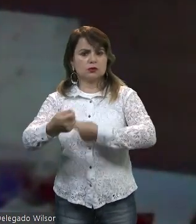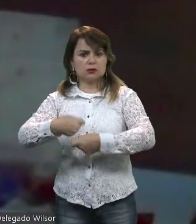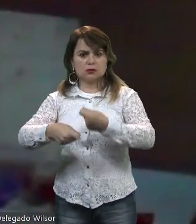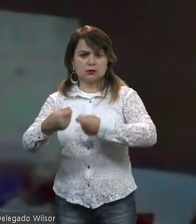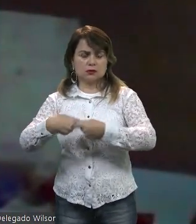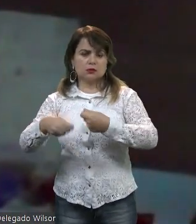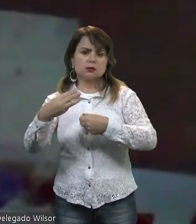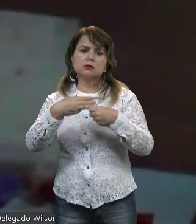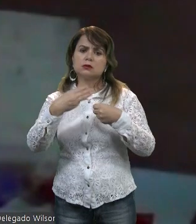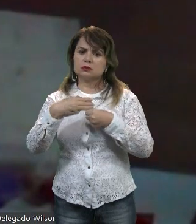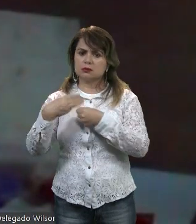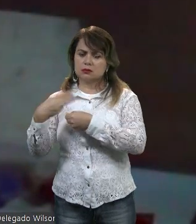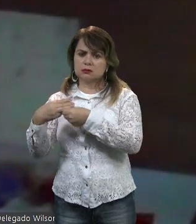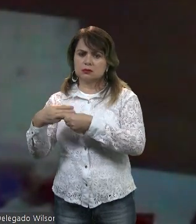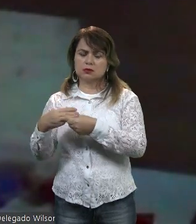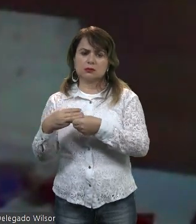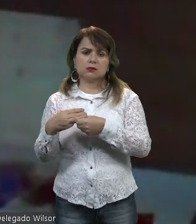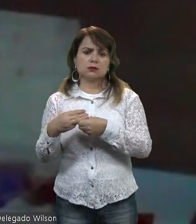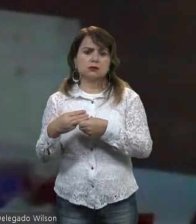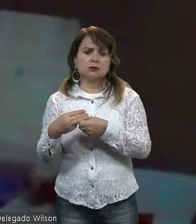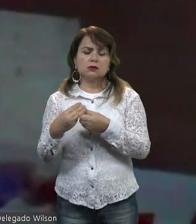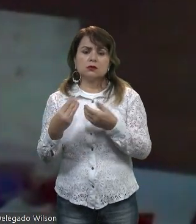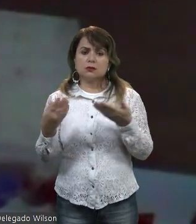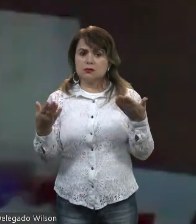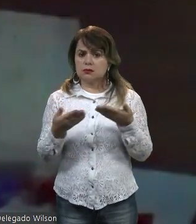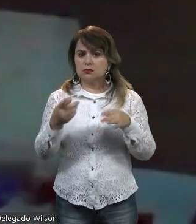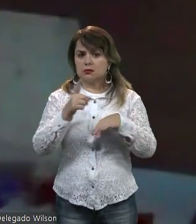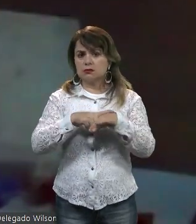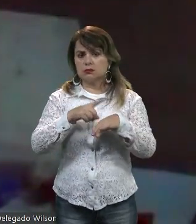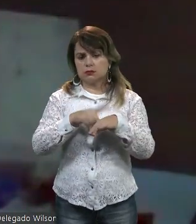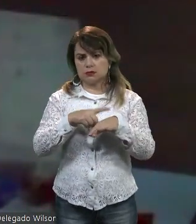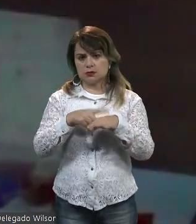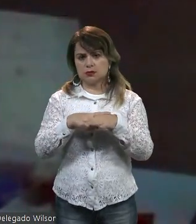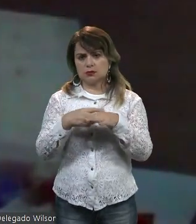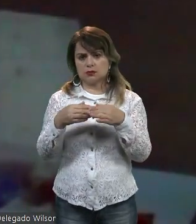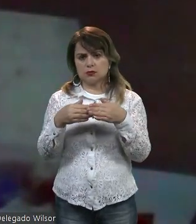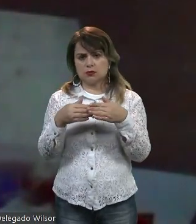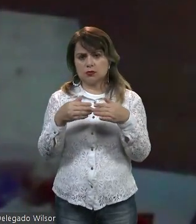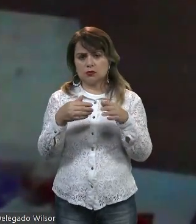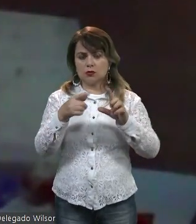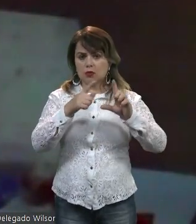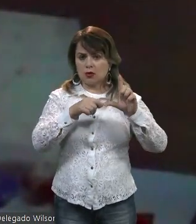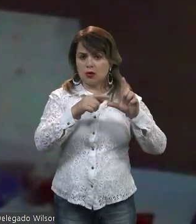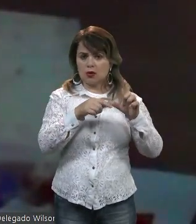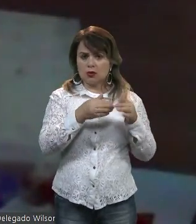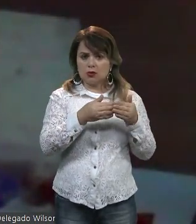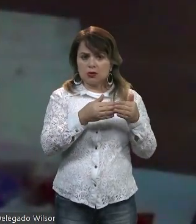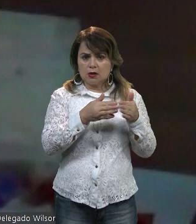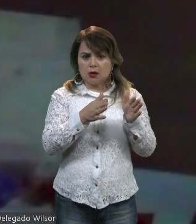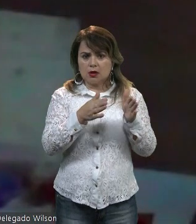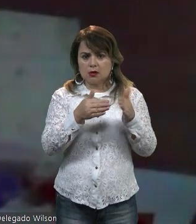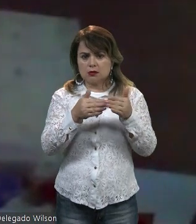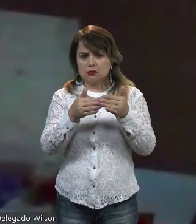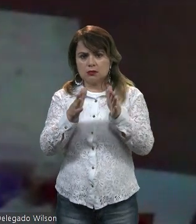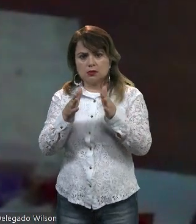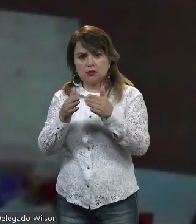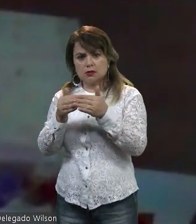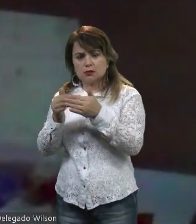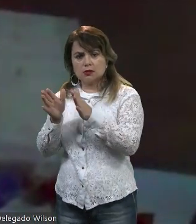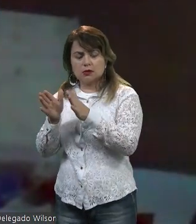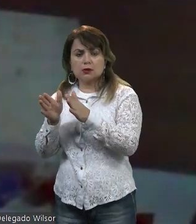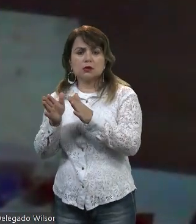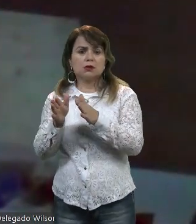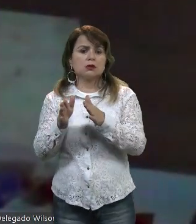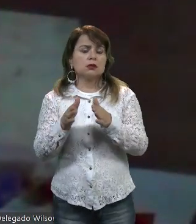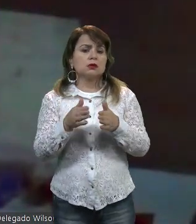porque nesse momento que nós estamos tendo a abertura do comércio, dos serviços na cidade, a